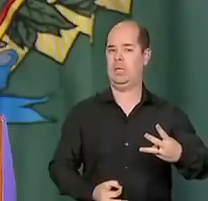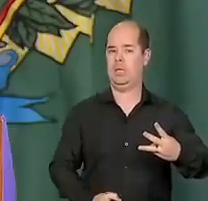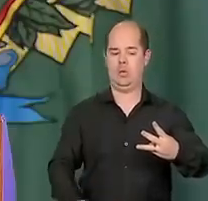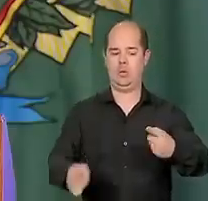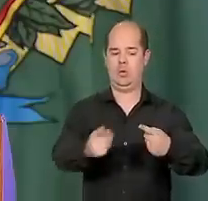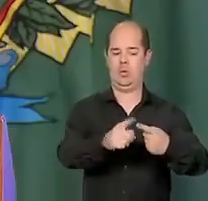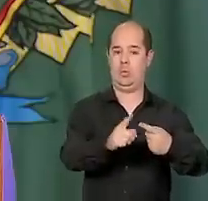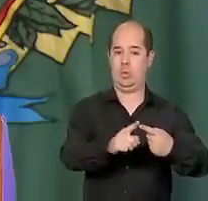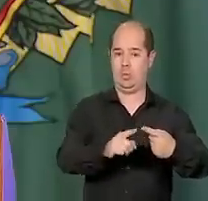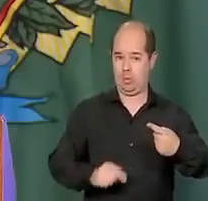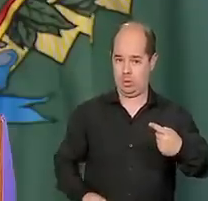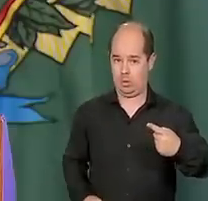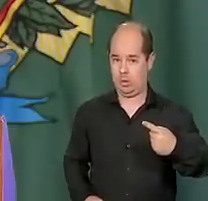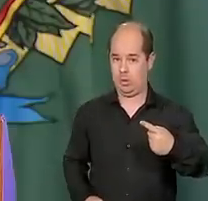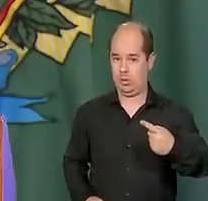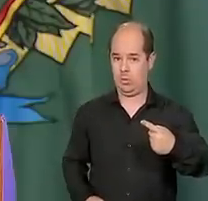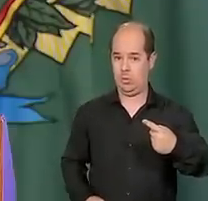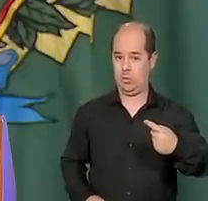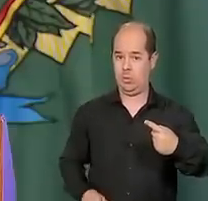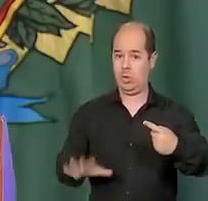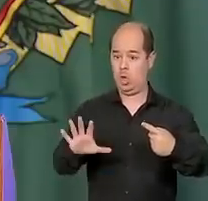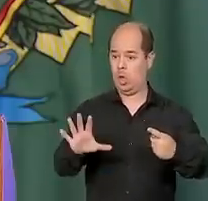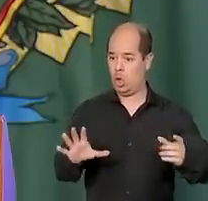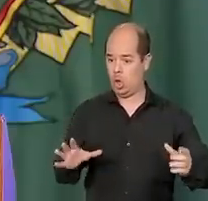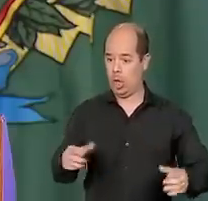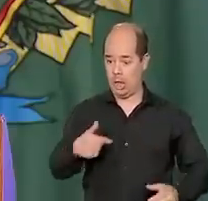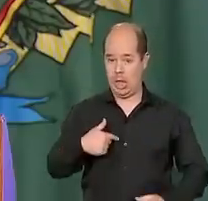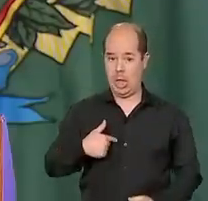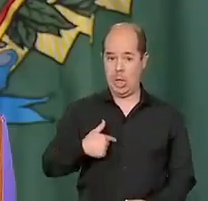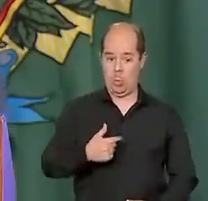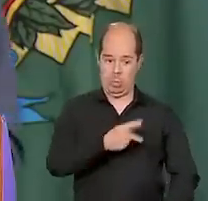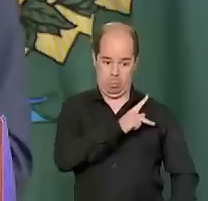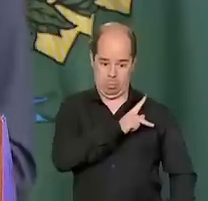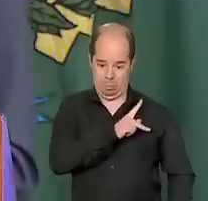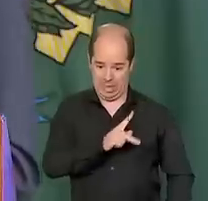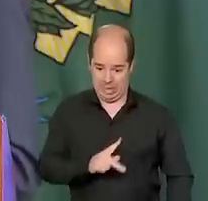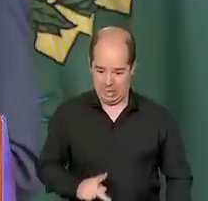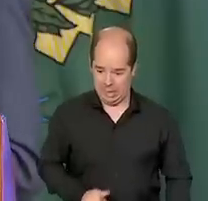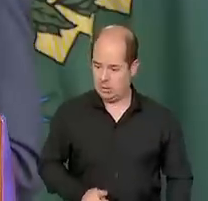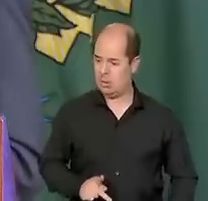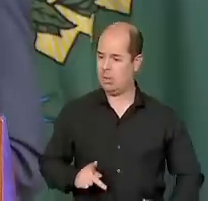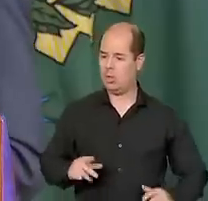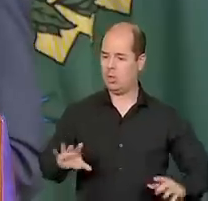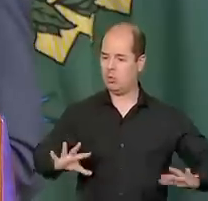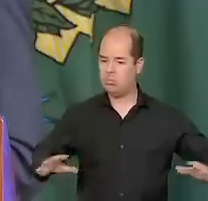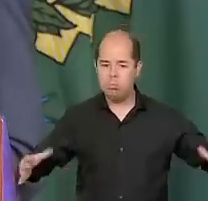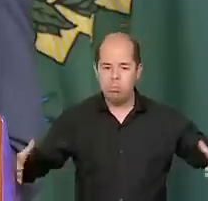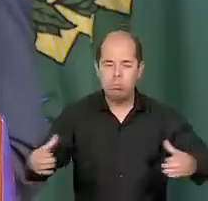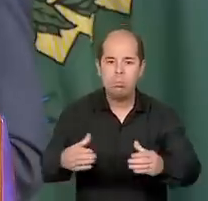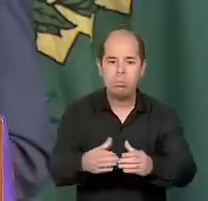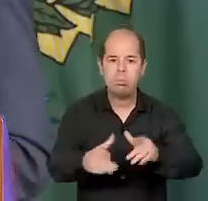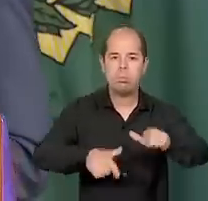sua equipe credibilidade do país. Era preciso que a gente